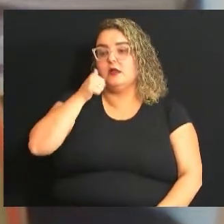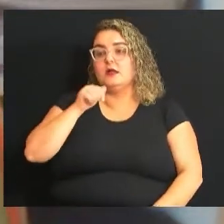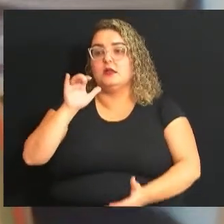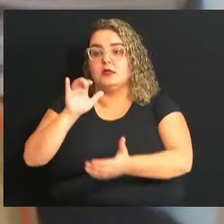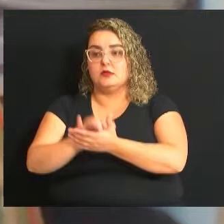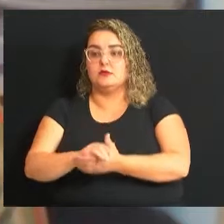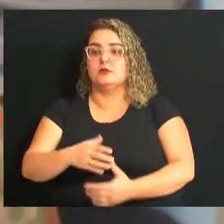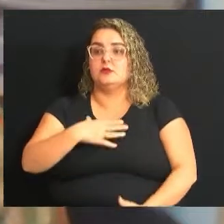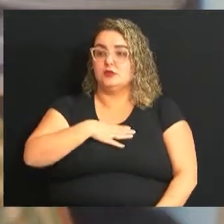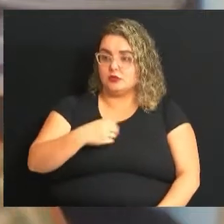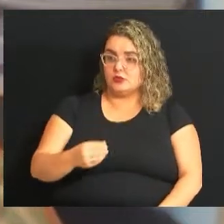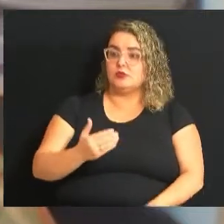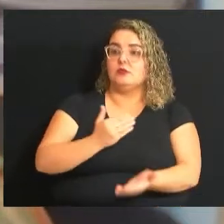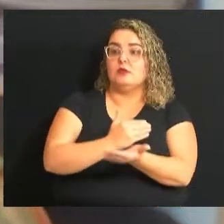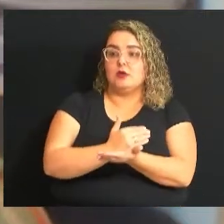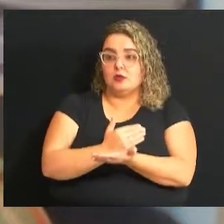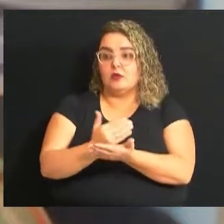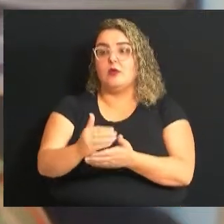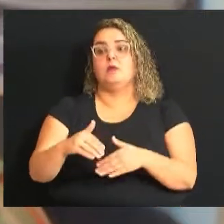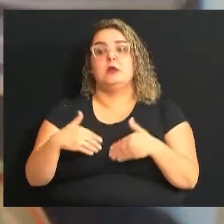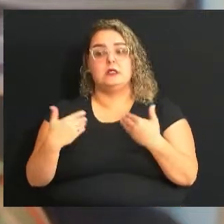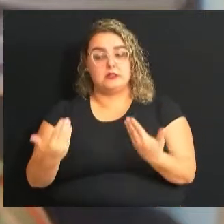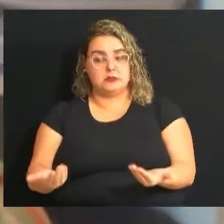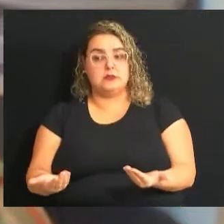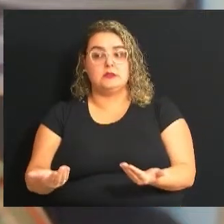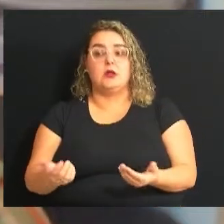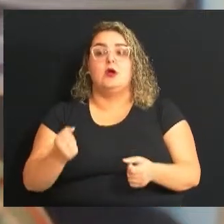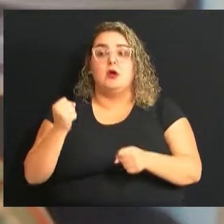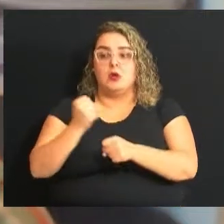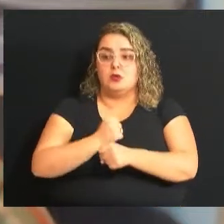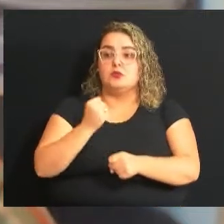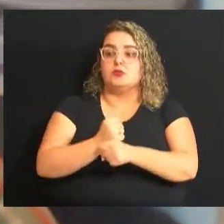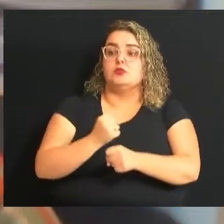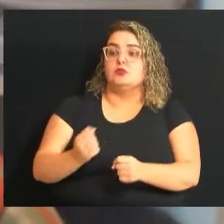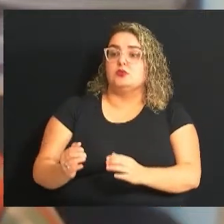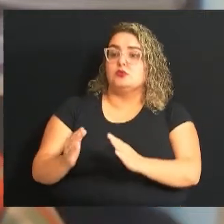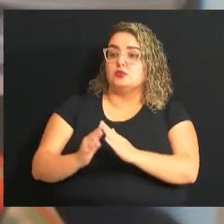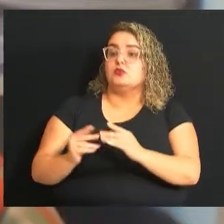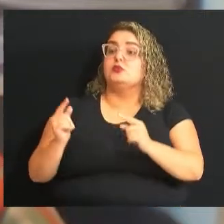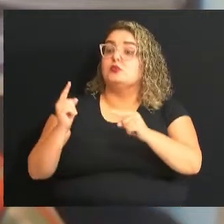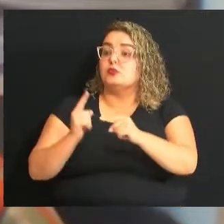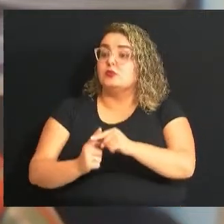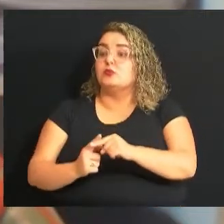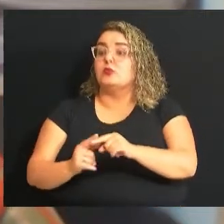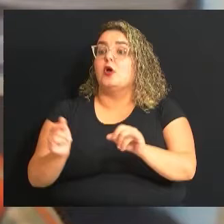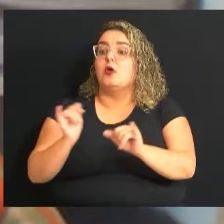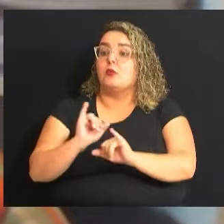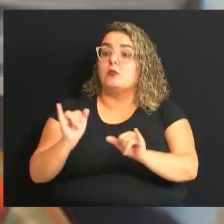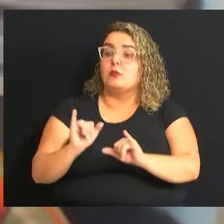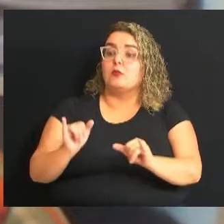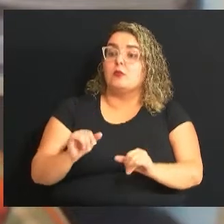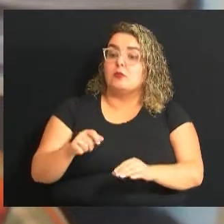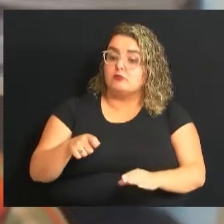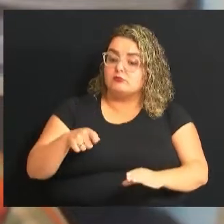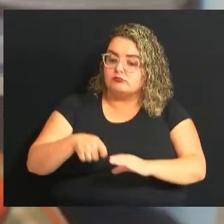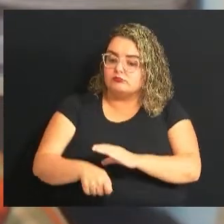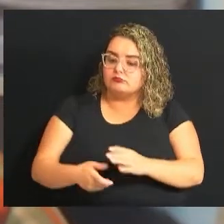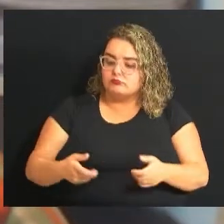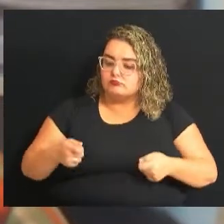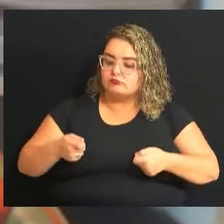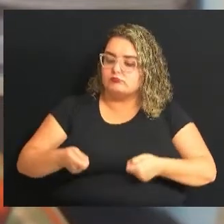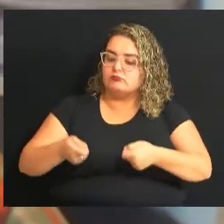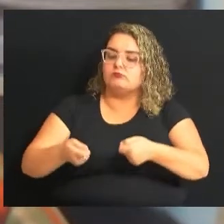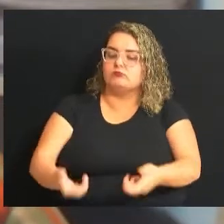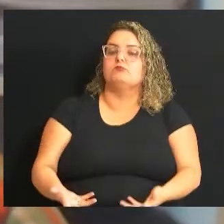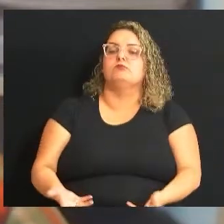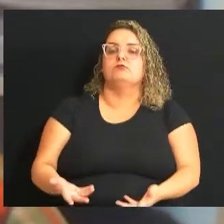então, iniciar a construção da capela numa campanha um pouco mais intensa. E isso